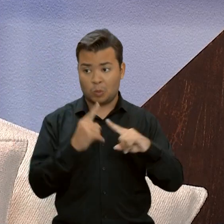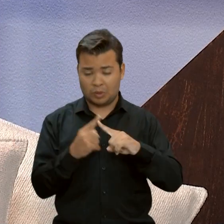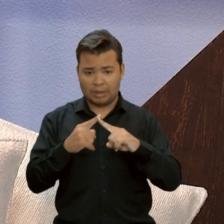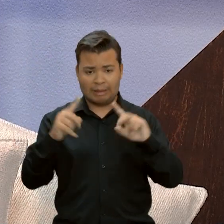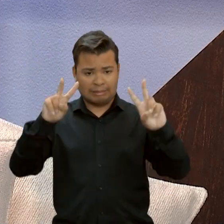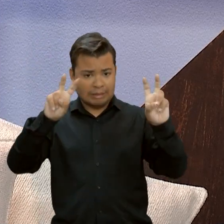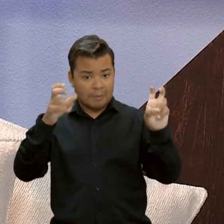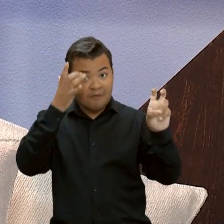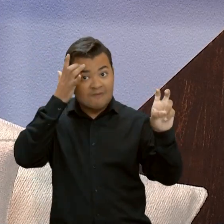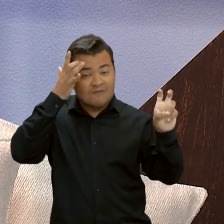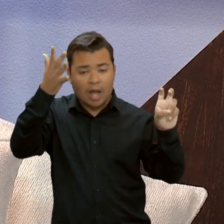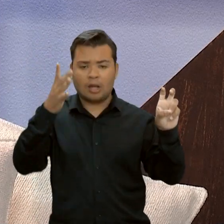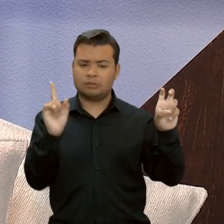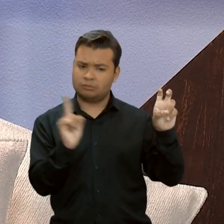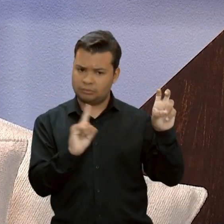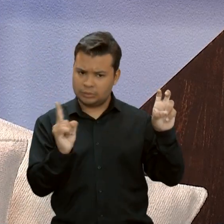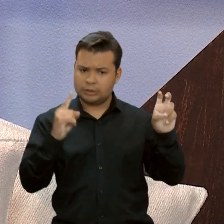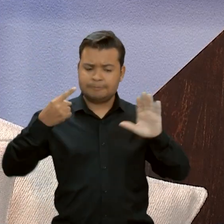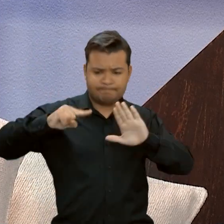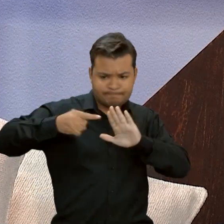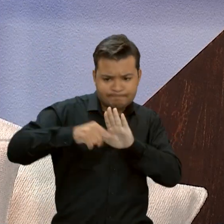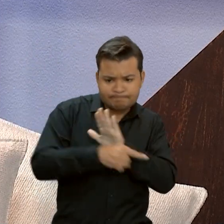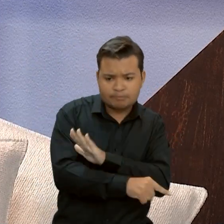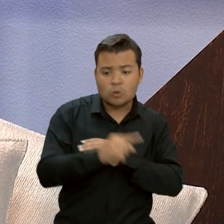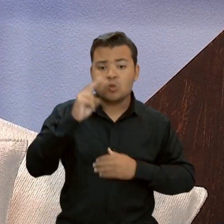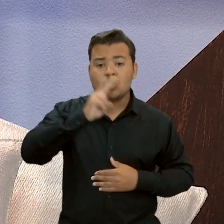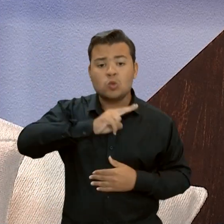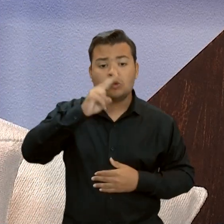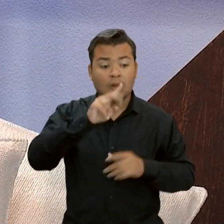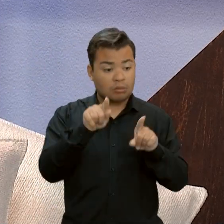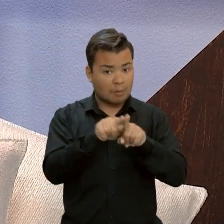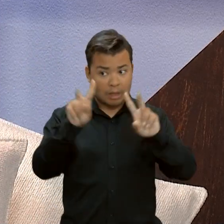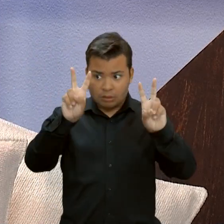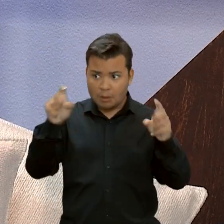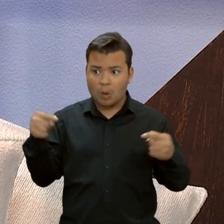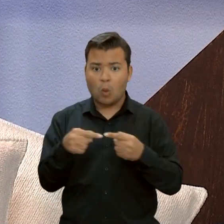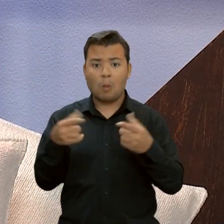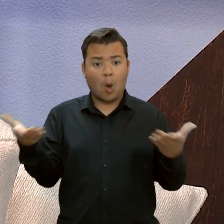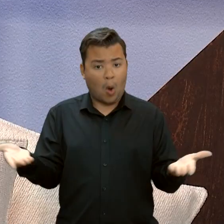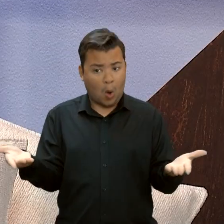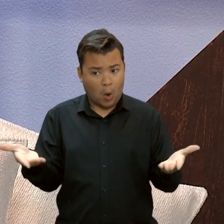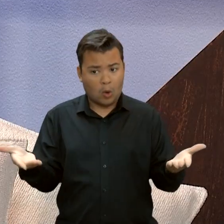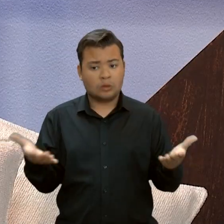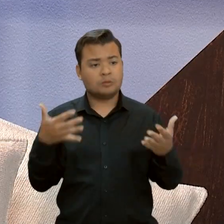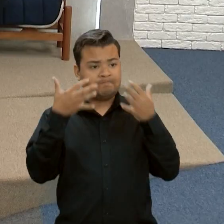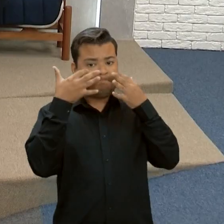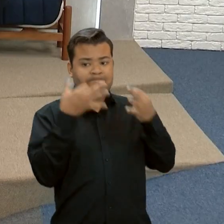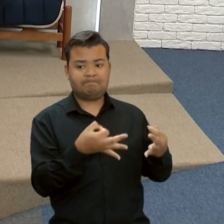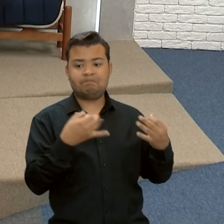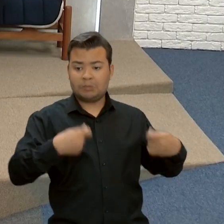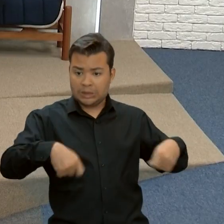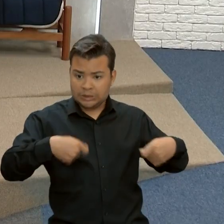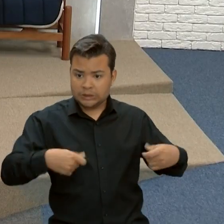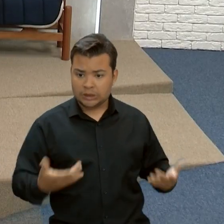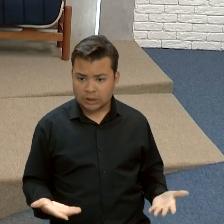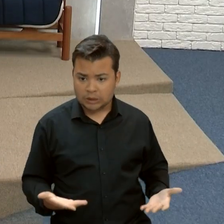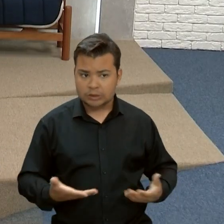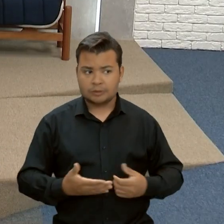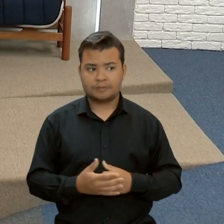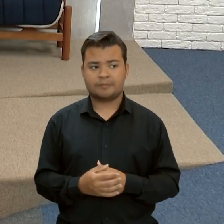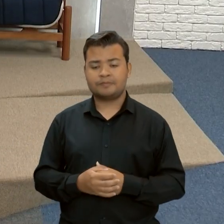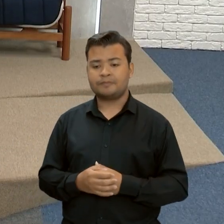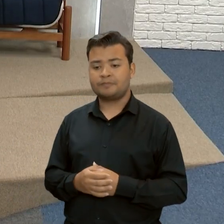que é urgente e que é atual e que merece toda a nossa atenção. Muito bem. E aí,